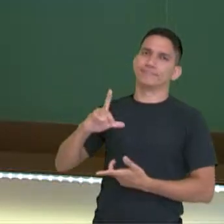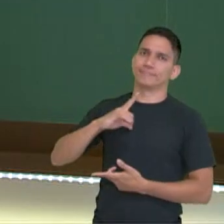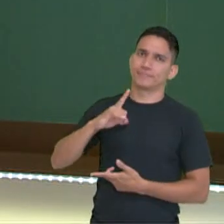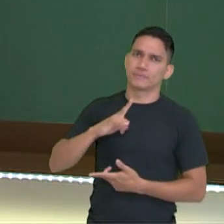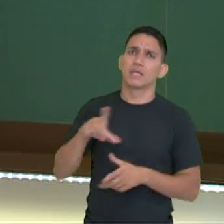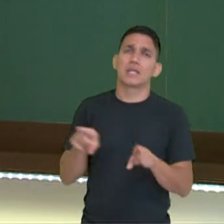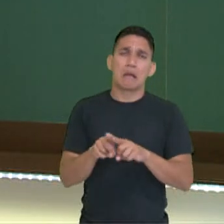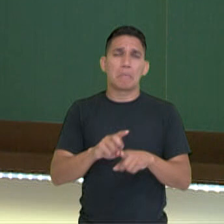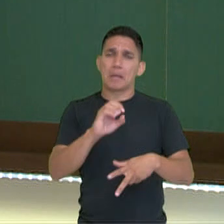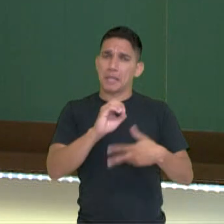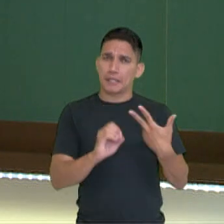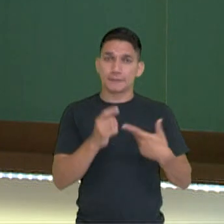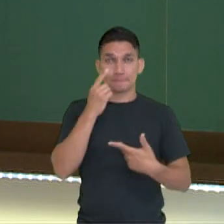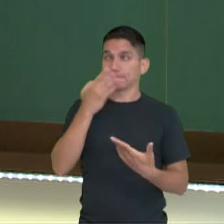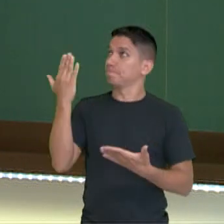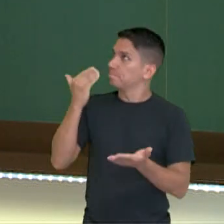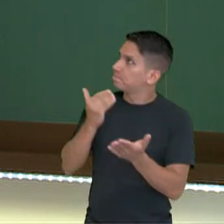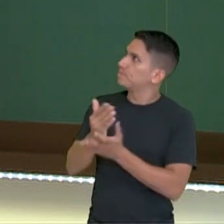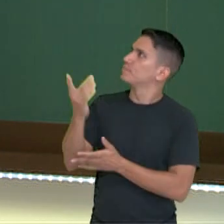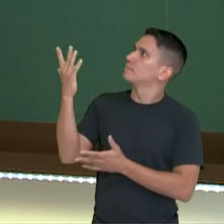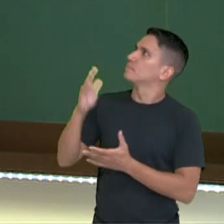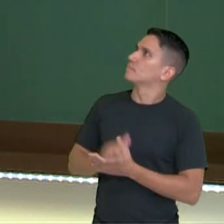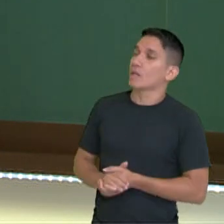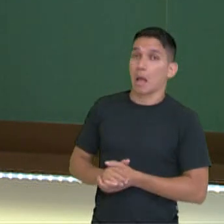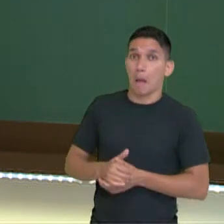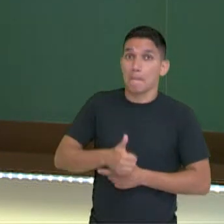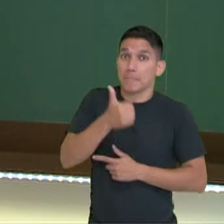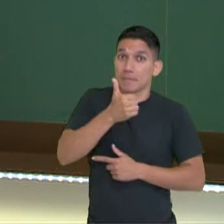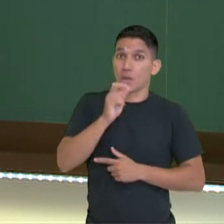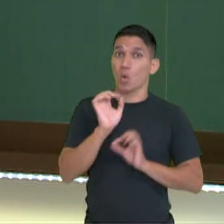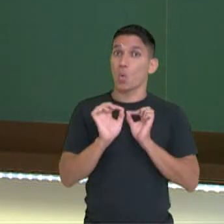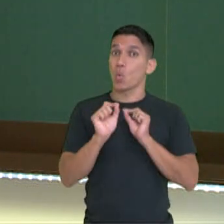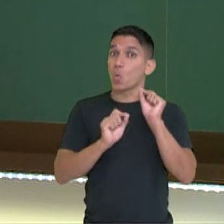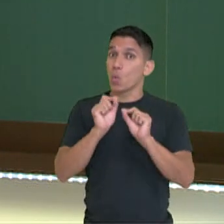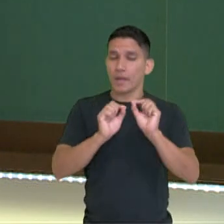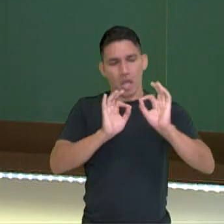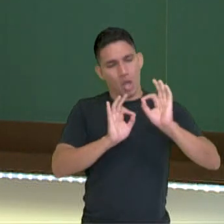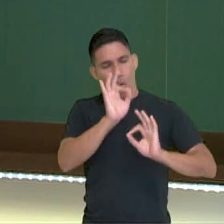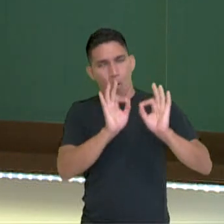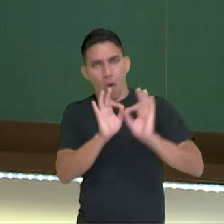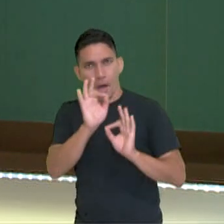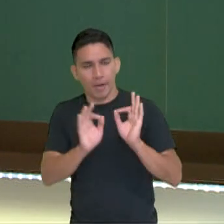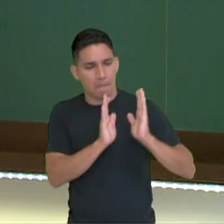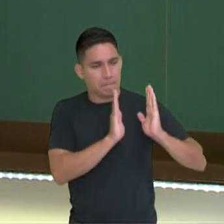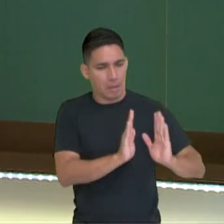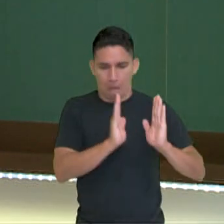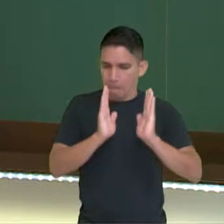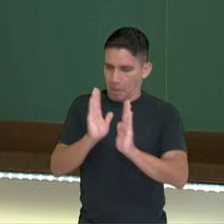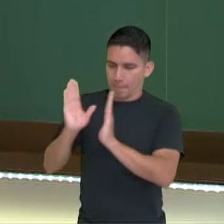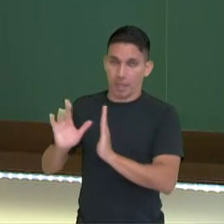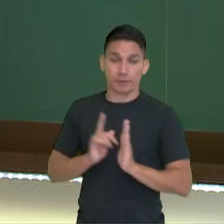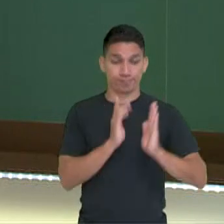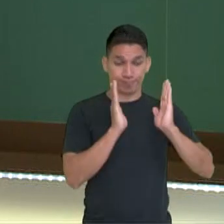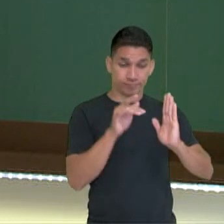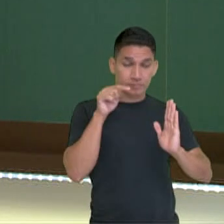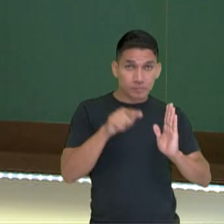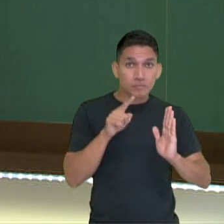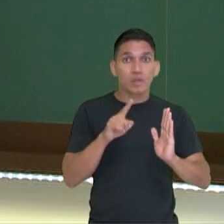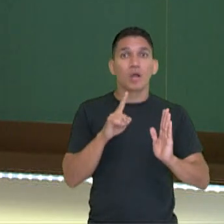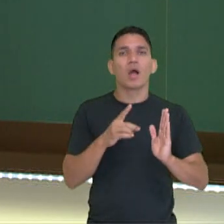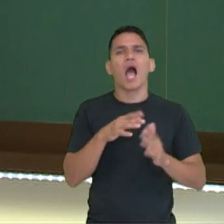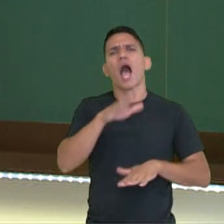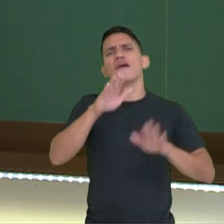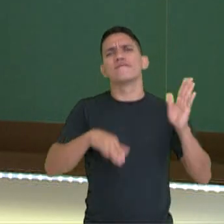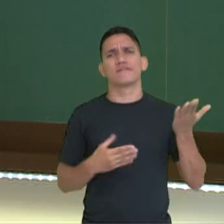Enem. Então vamos lá. Primeira coisa, aquela organização que a gente tem que fazer dos dados. Às vezes, num